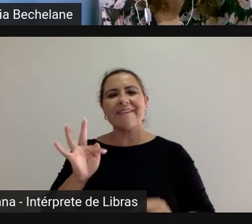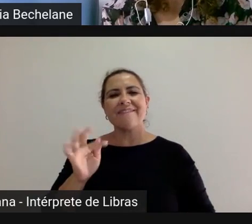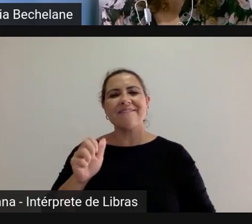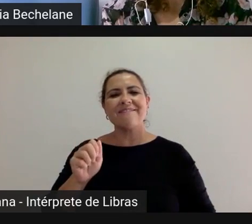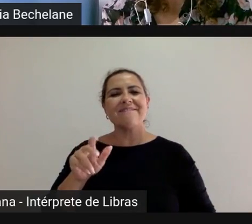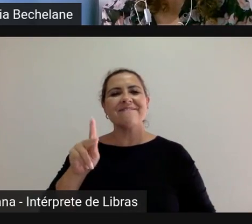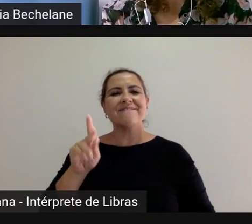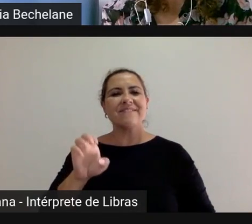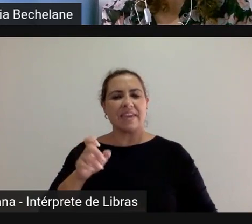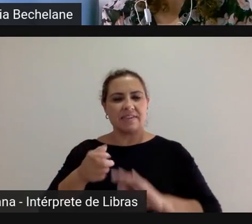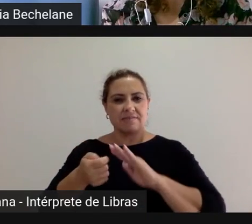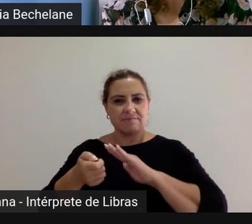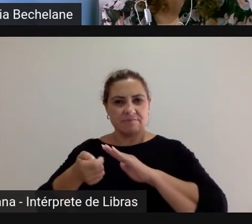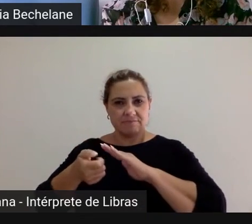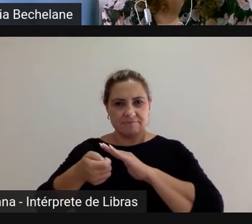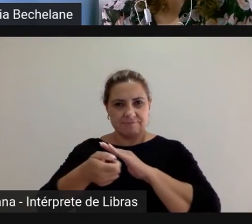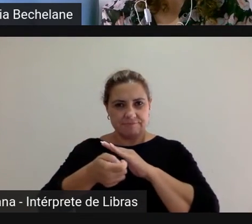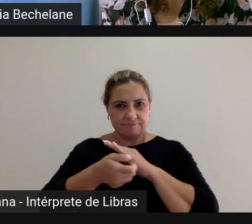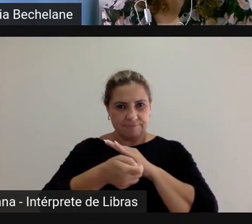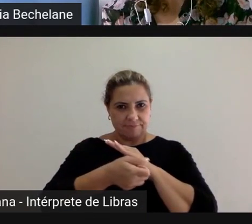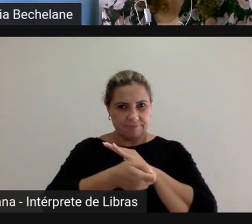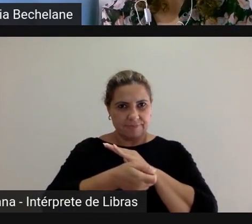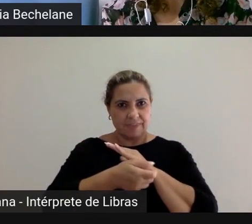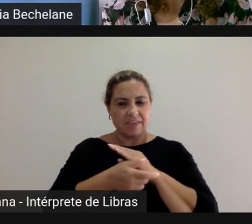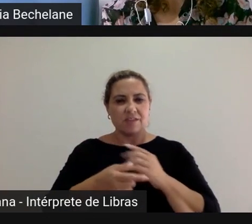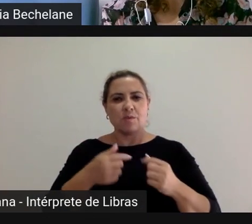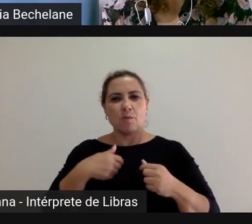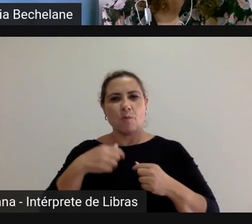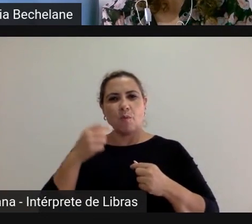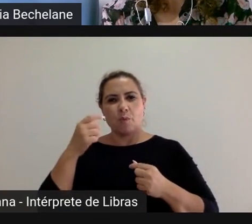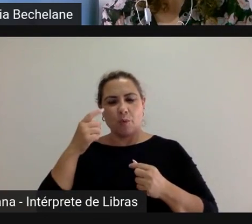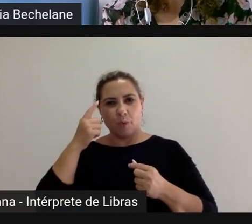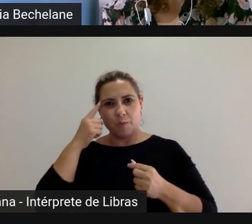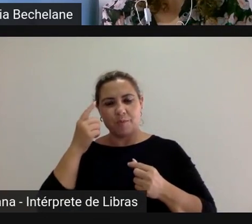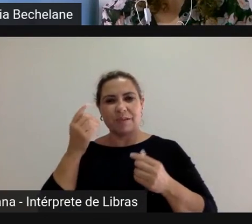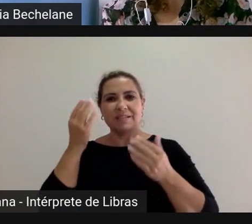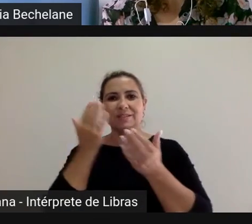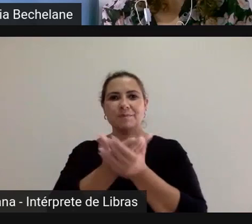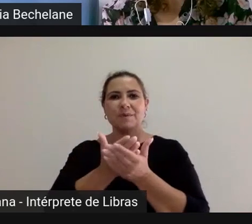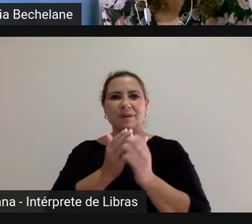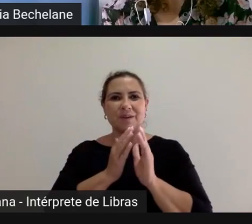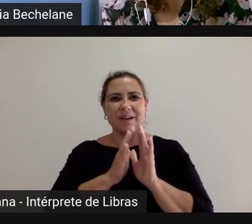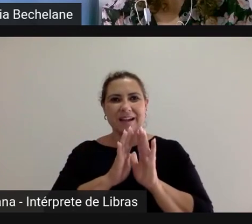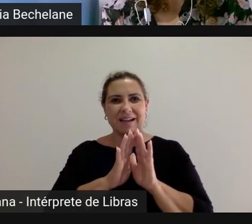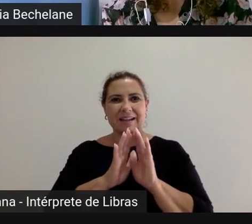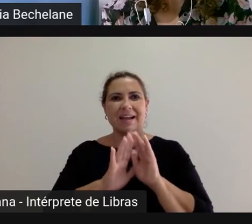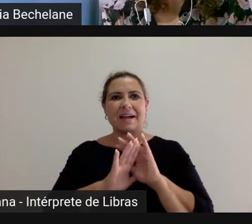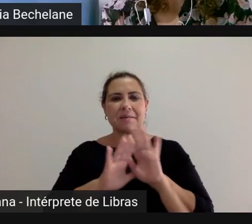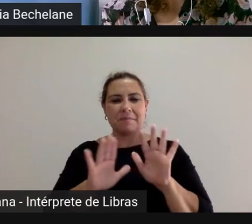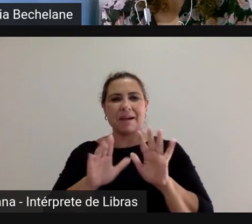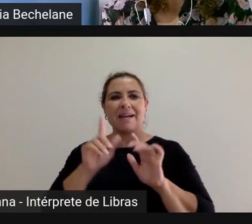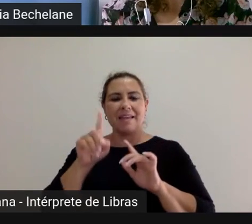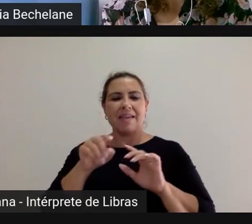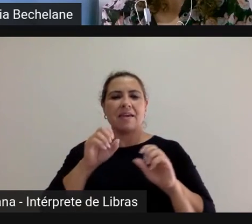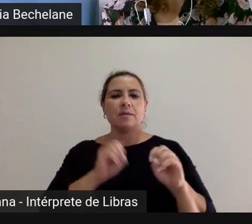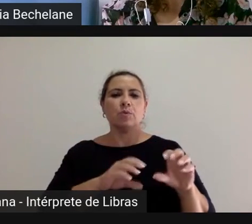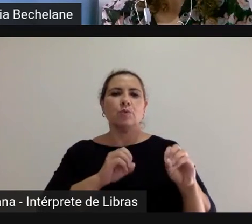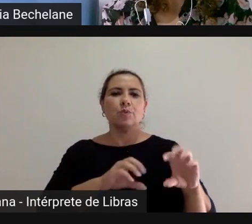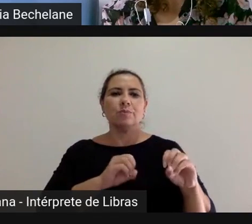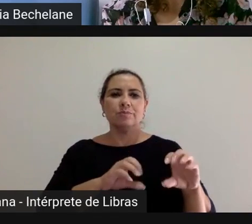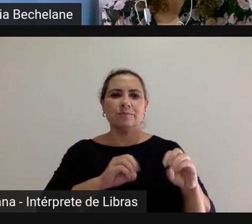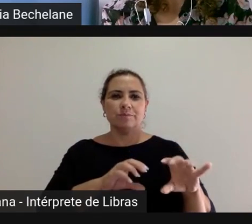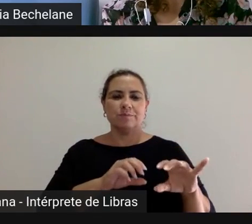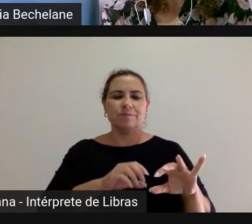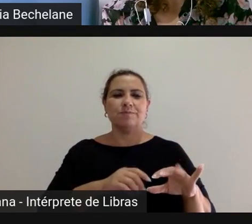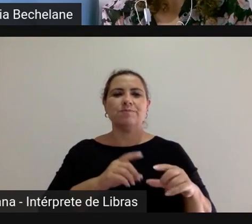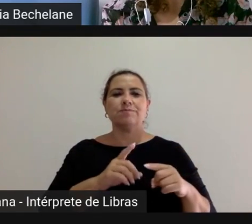desinformação, né? A única forma que eu vejo de acabar com a ignorância é a educação. Então, por que a